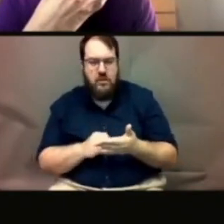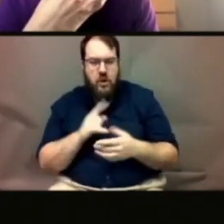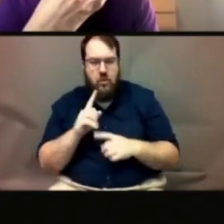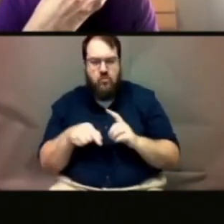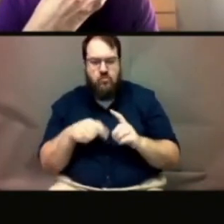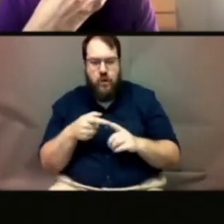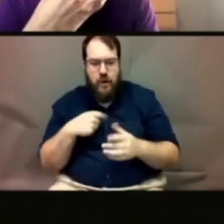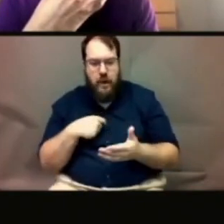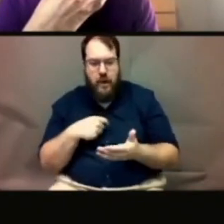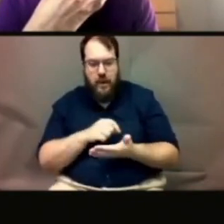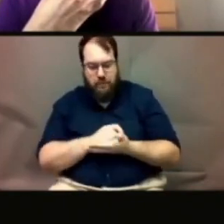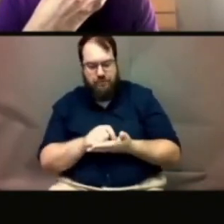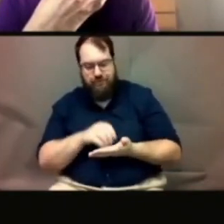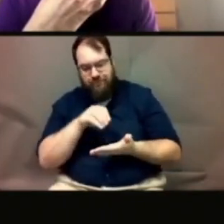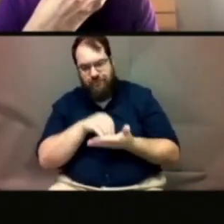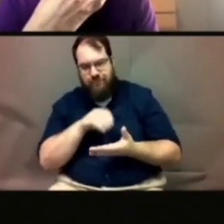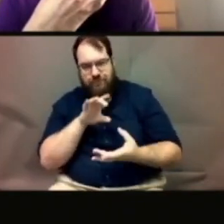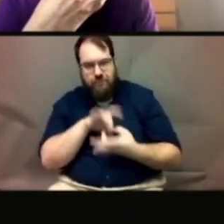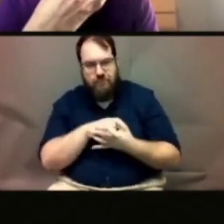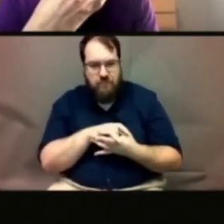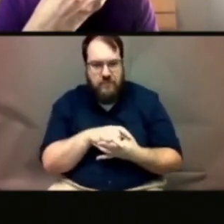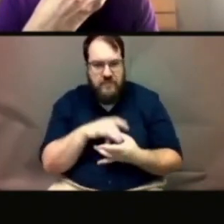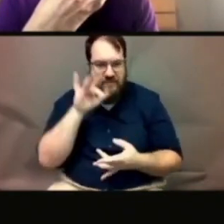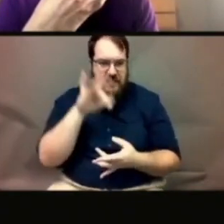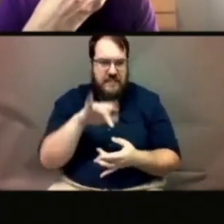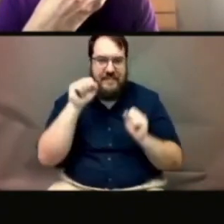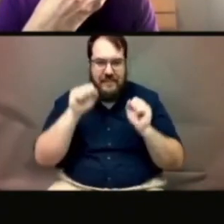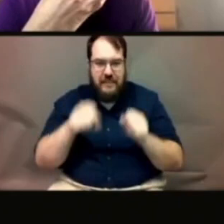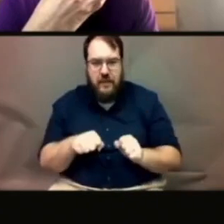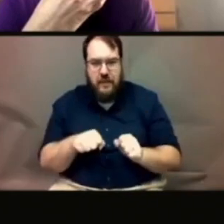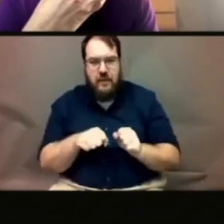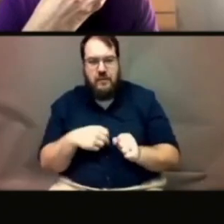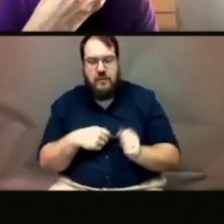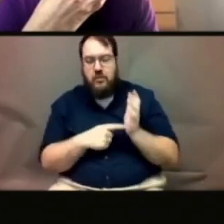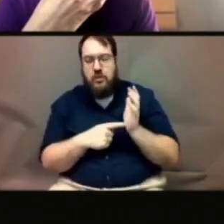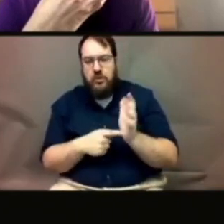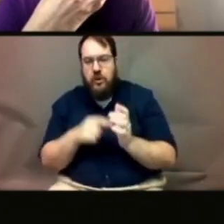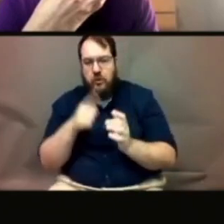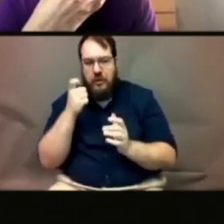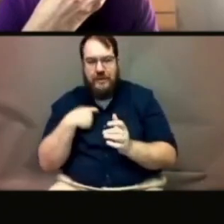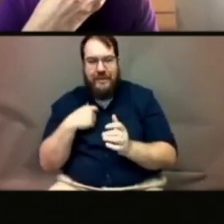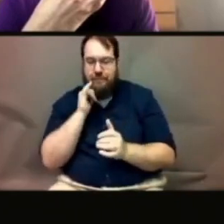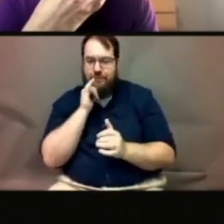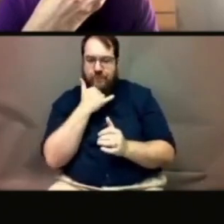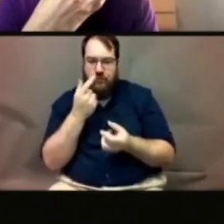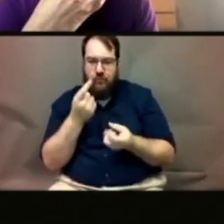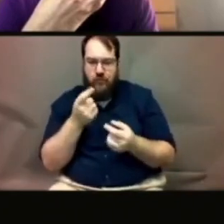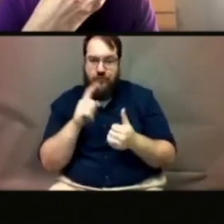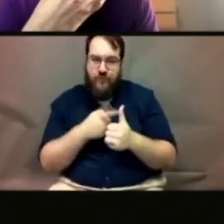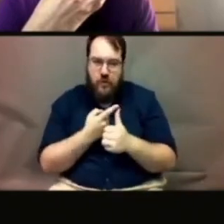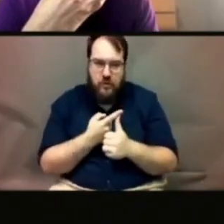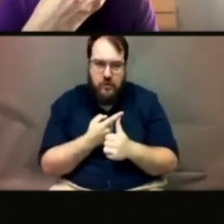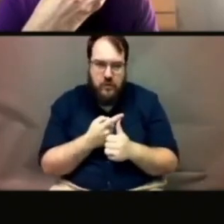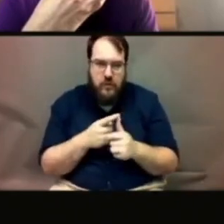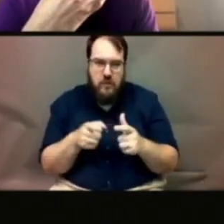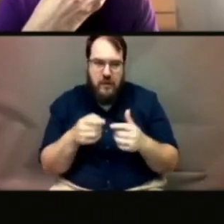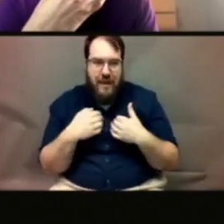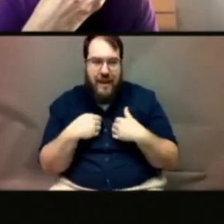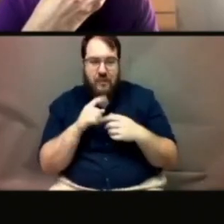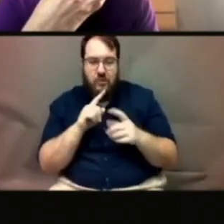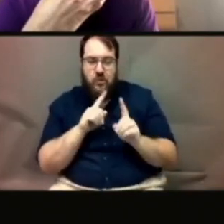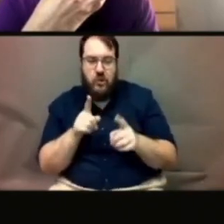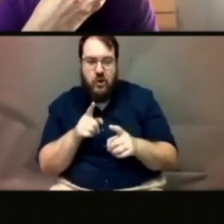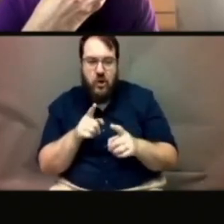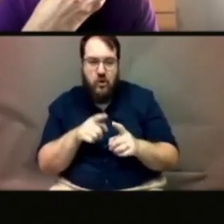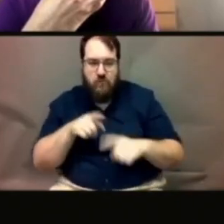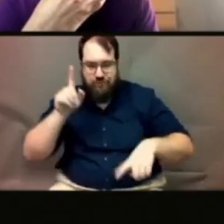efeito interessante aqui. Eu vou mostrar aqui porque eu fiz sem querer, mas nós